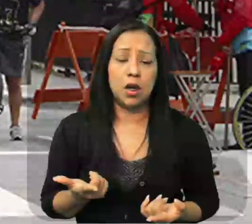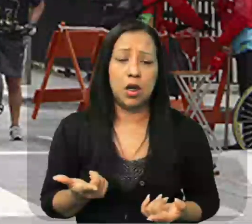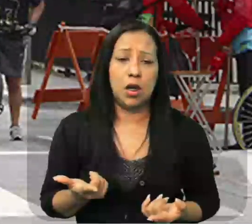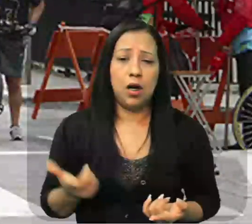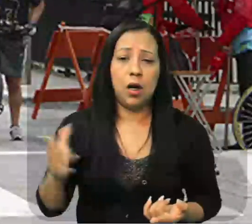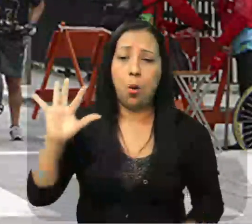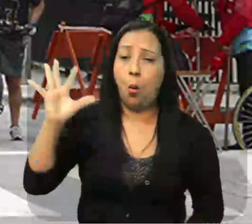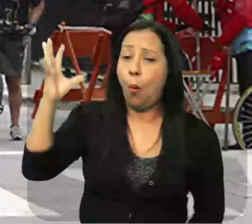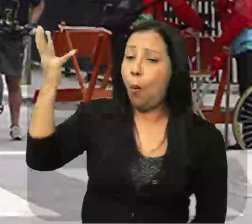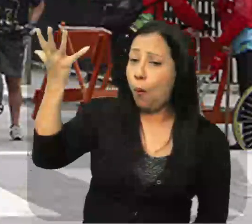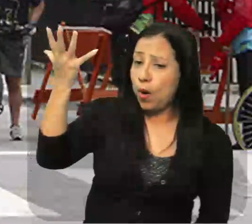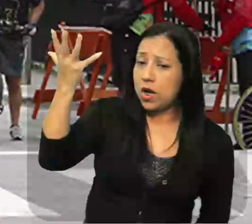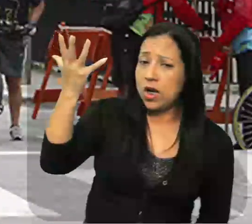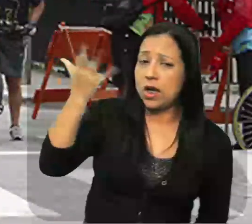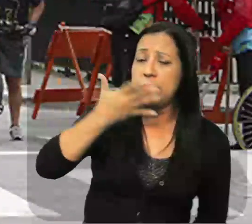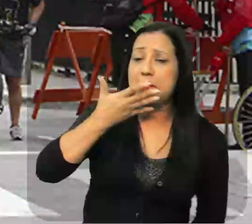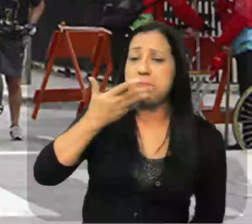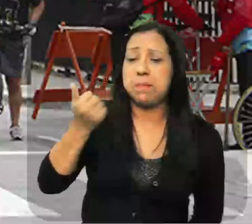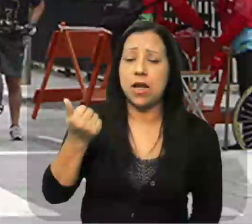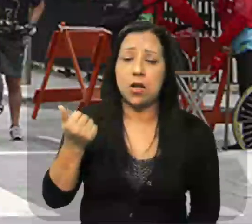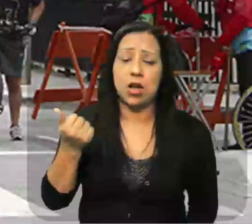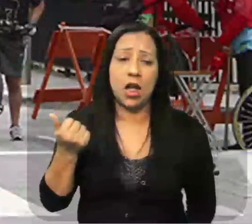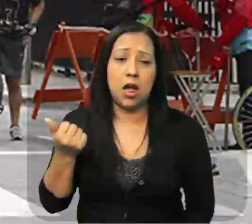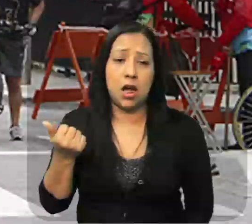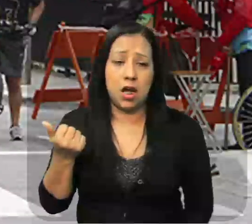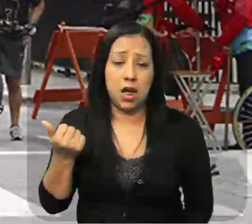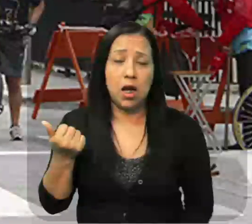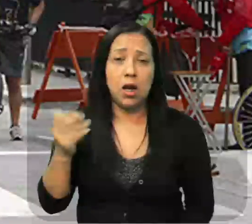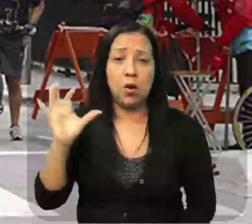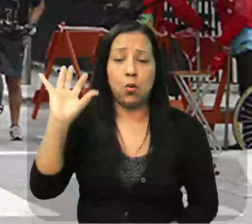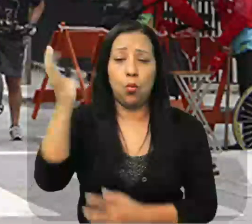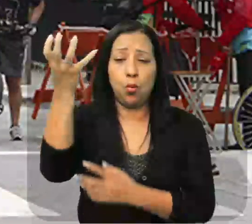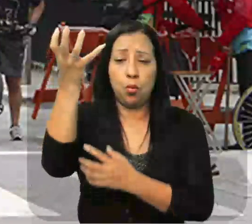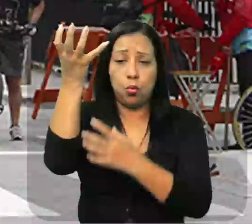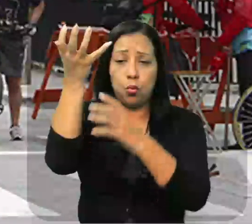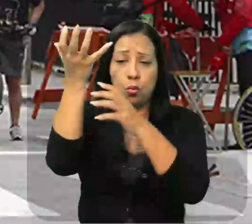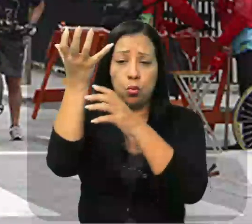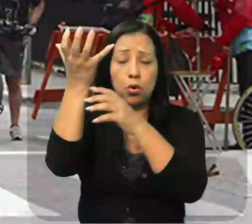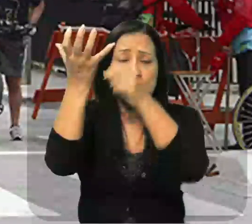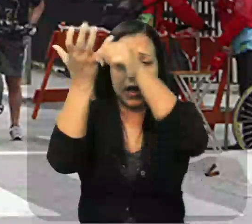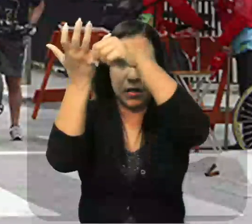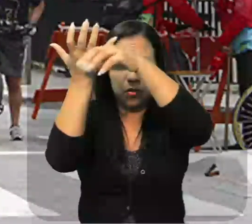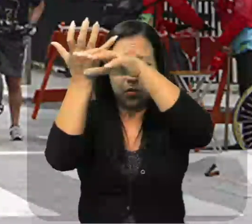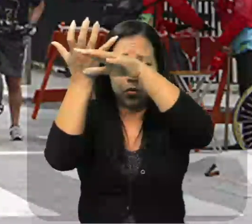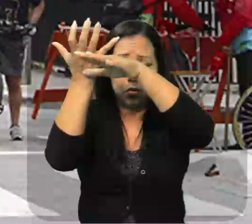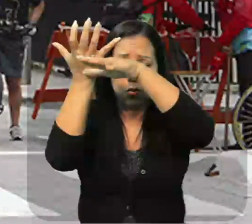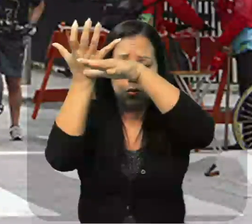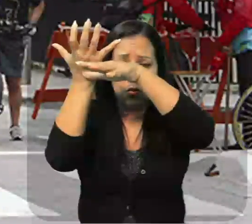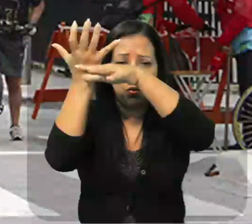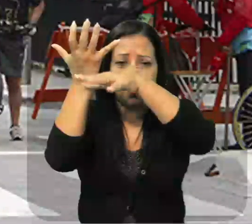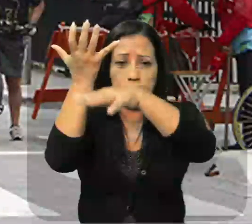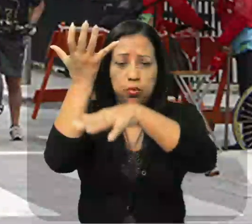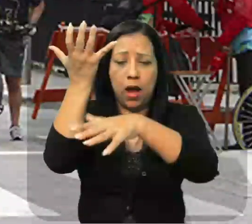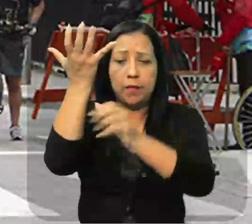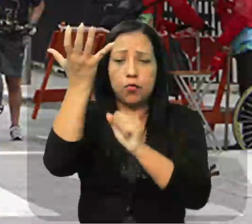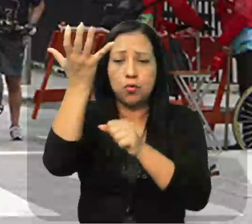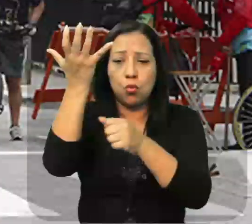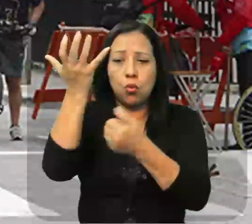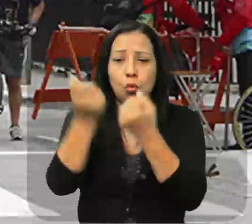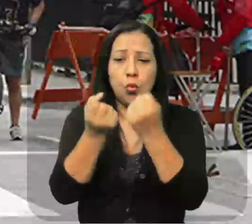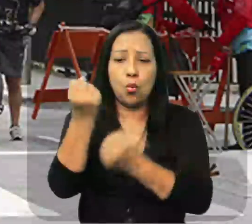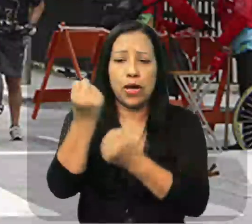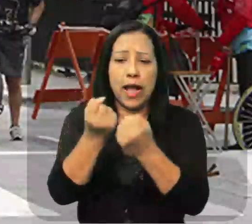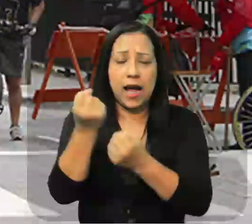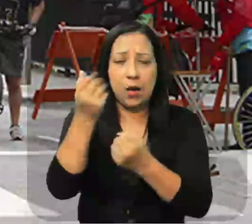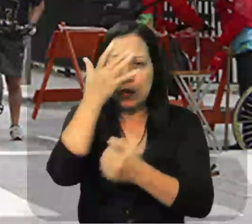o clima mais ameno, mais sombra para os carros e para as pessoas. Isso diminuiria o